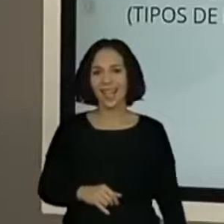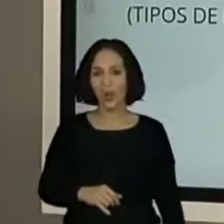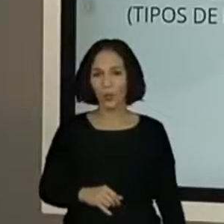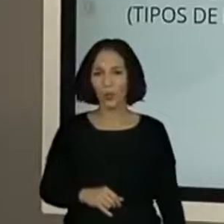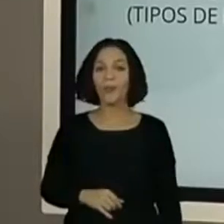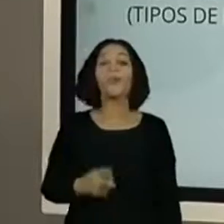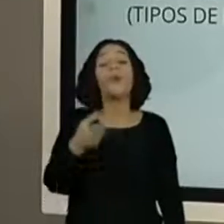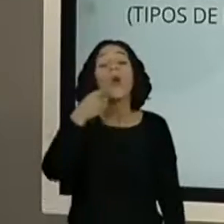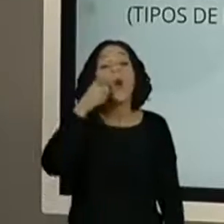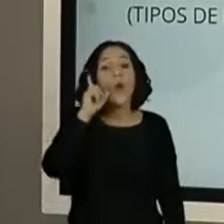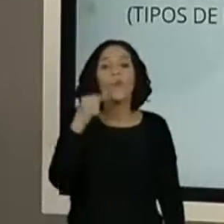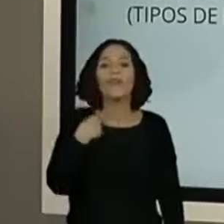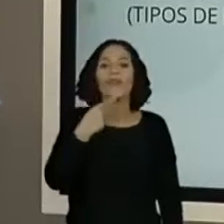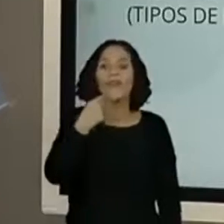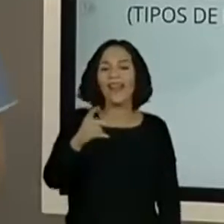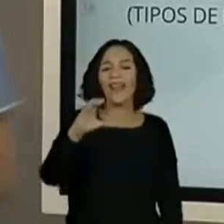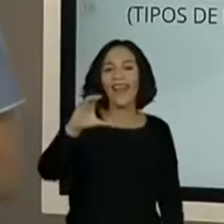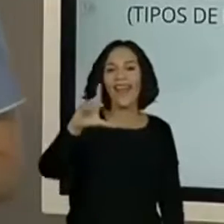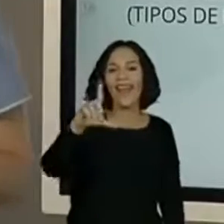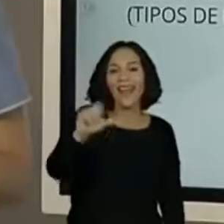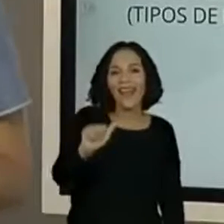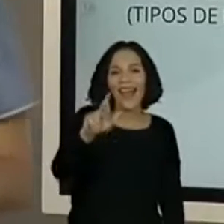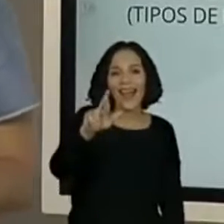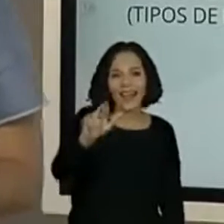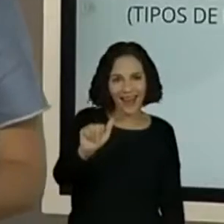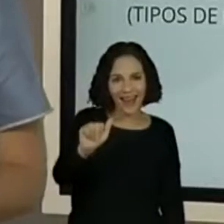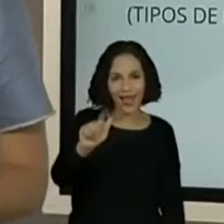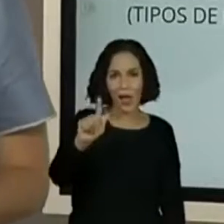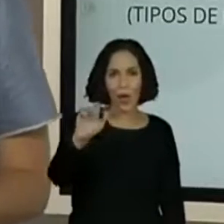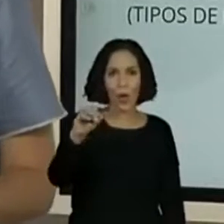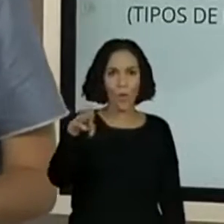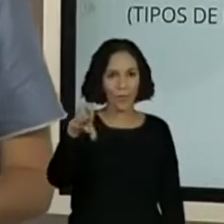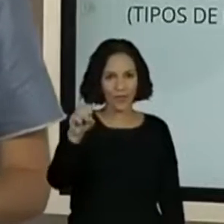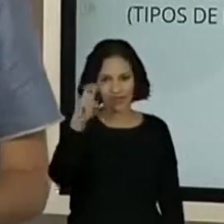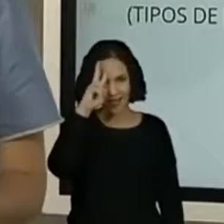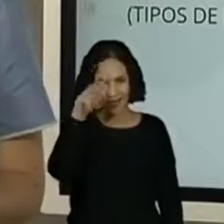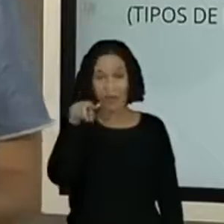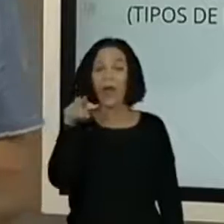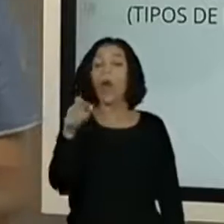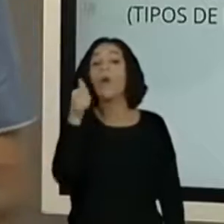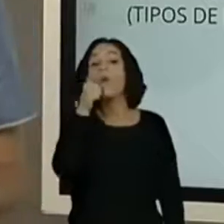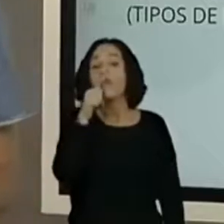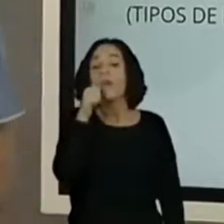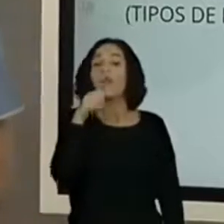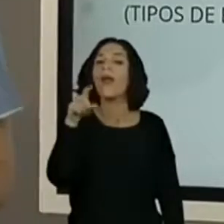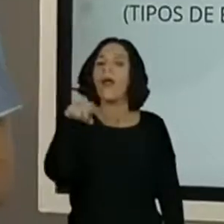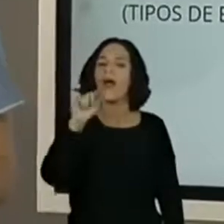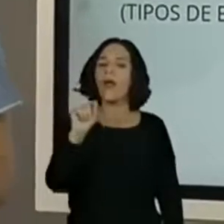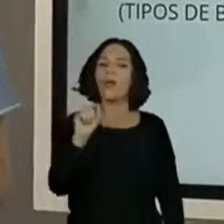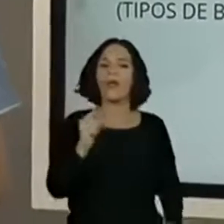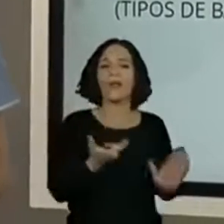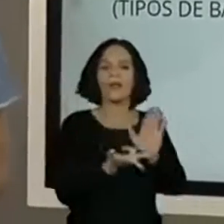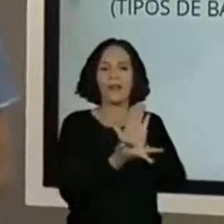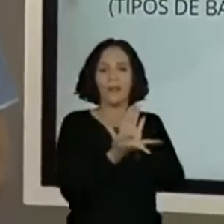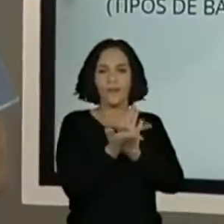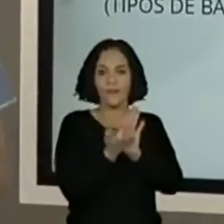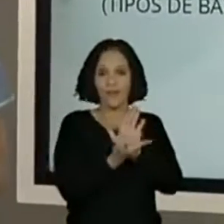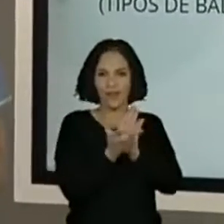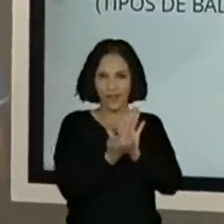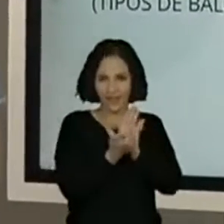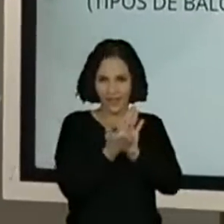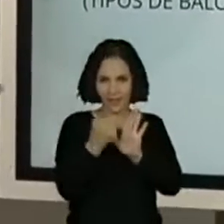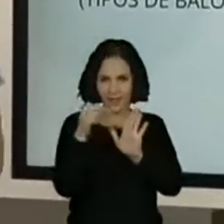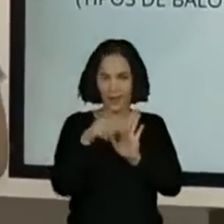Gomes, certo? Ela é uma designer gráfica e uma arte educadora. Olha, essas informações